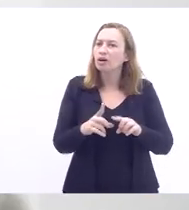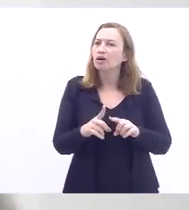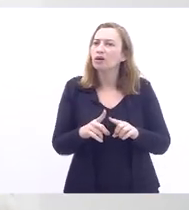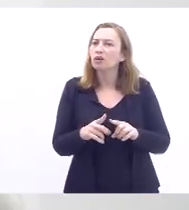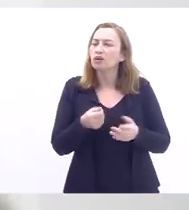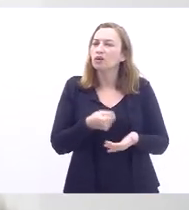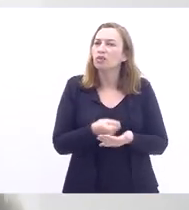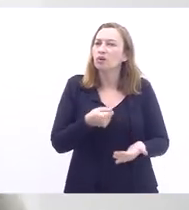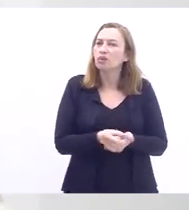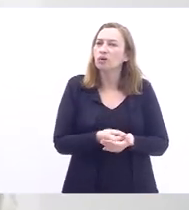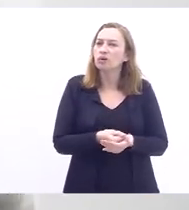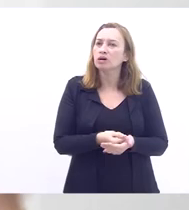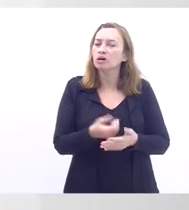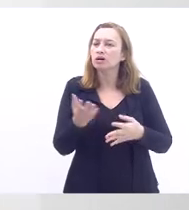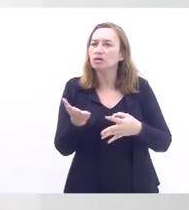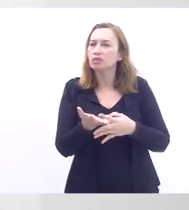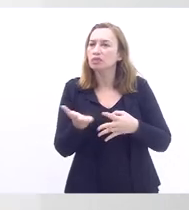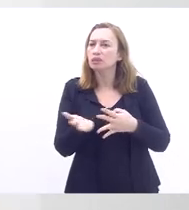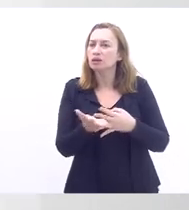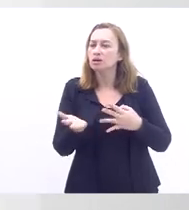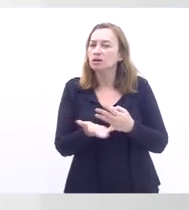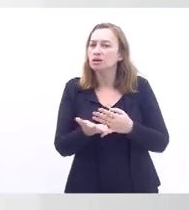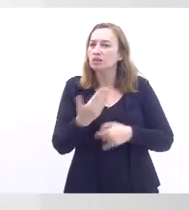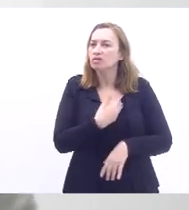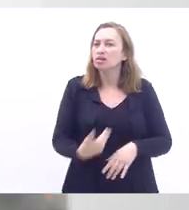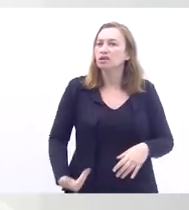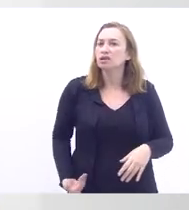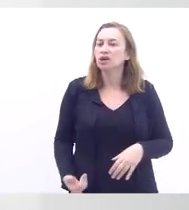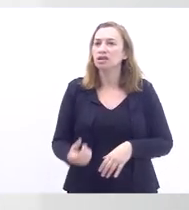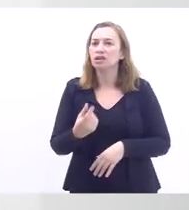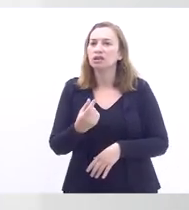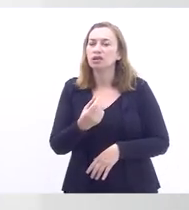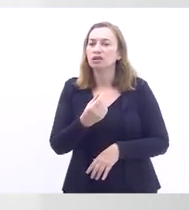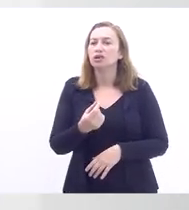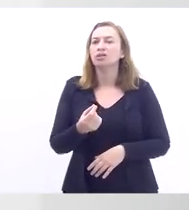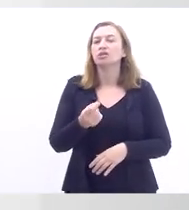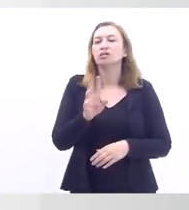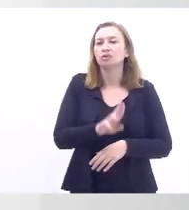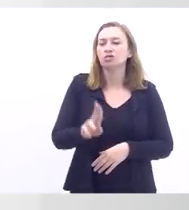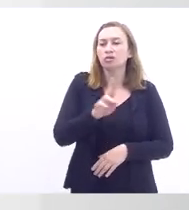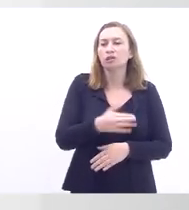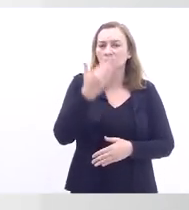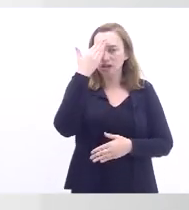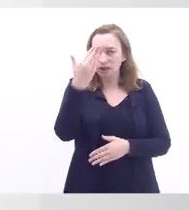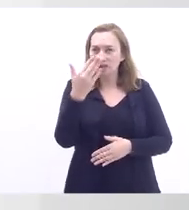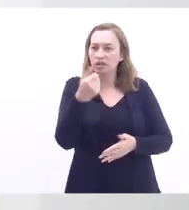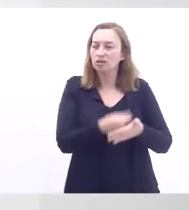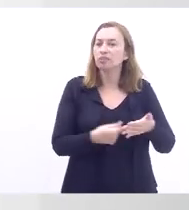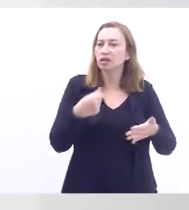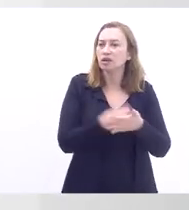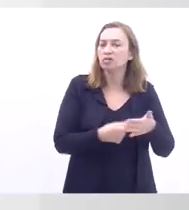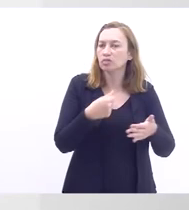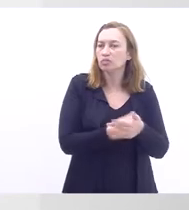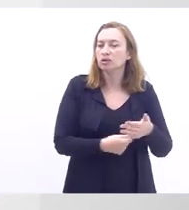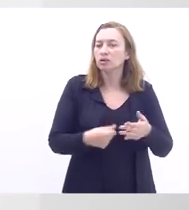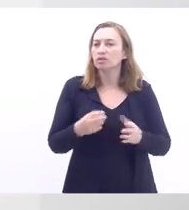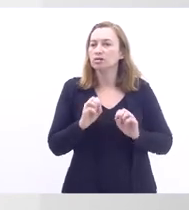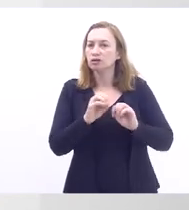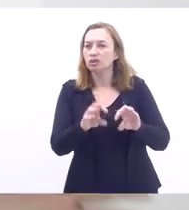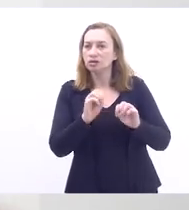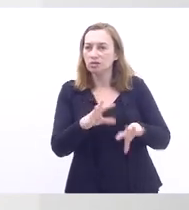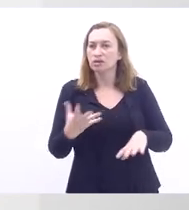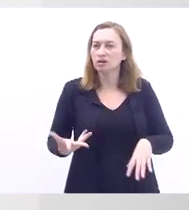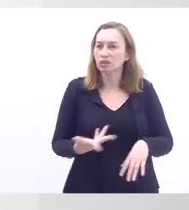de cobrança de mensalidade em universidades públicas então agradeço a luta dos deputados pela educação pública de qualidade e